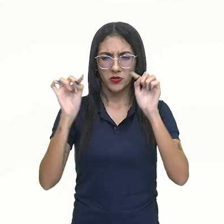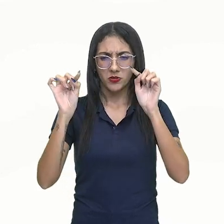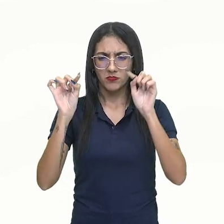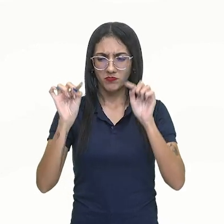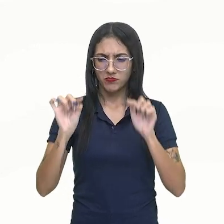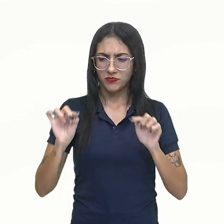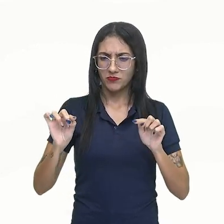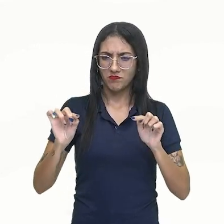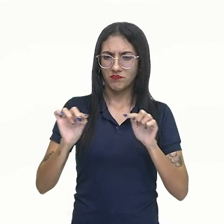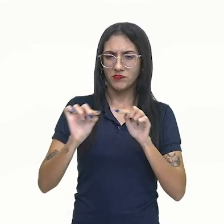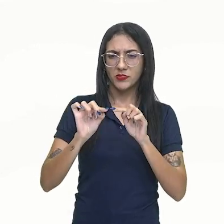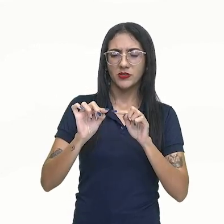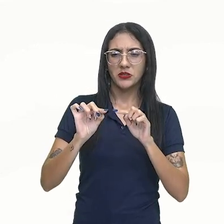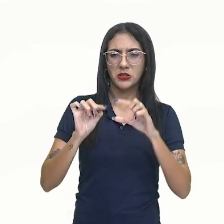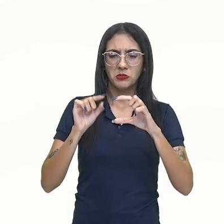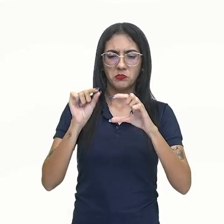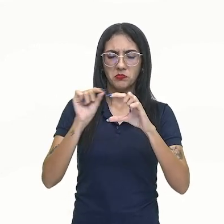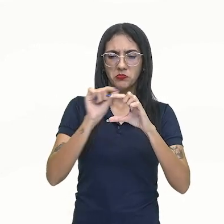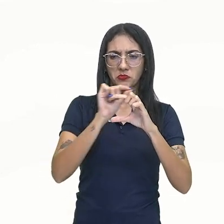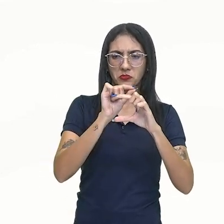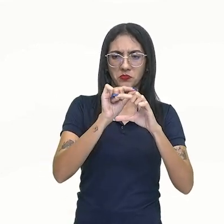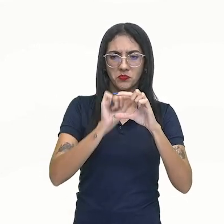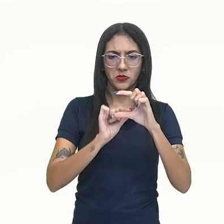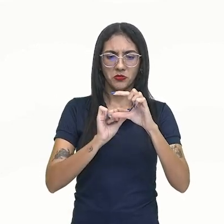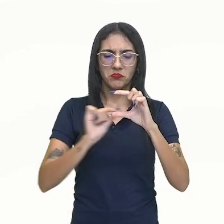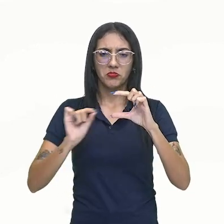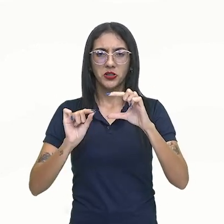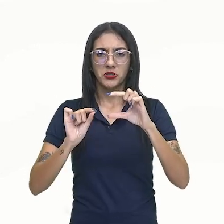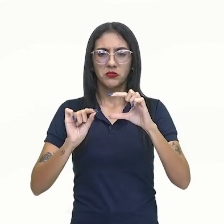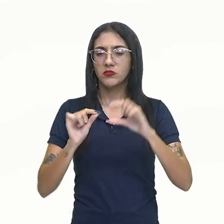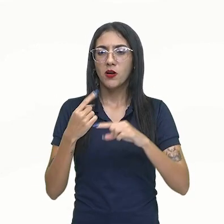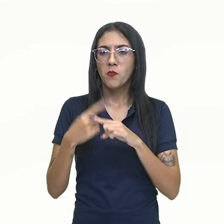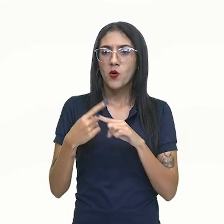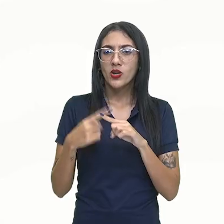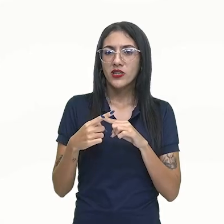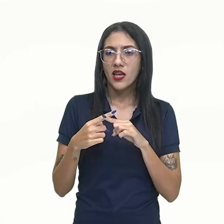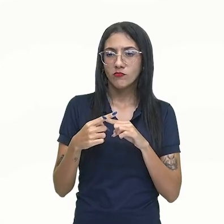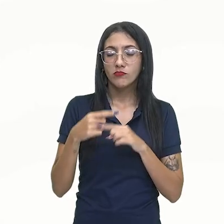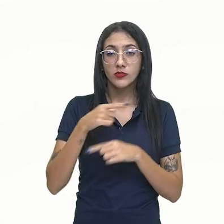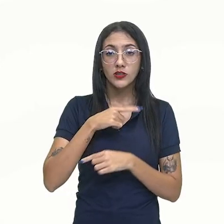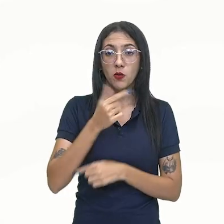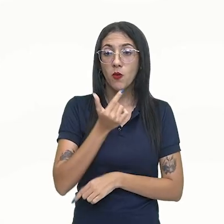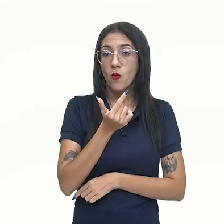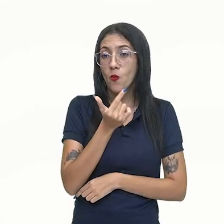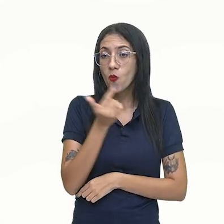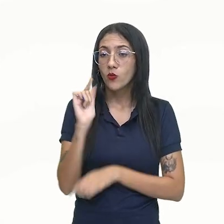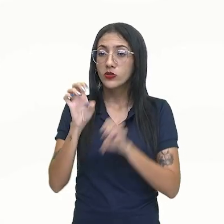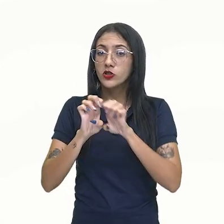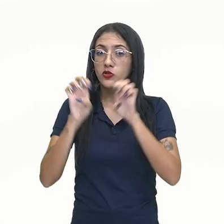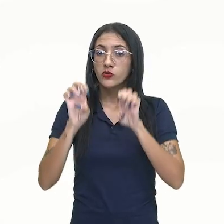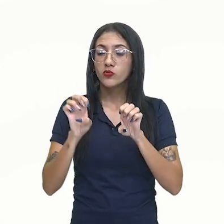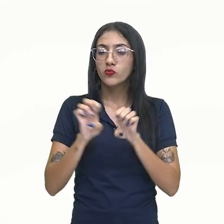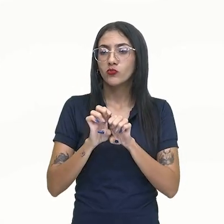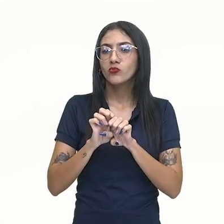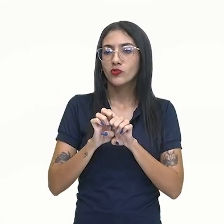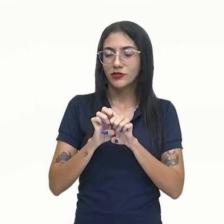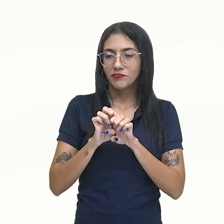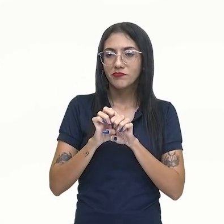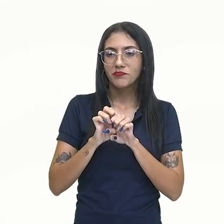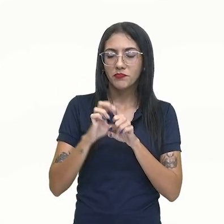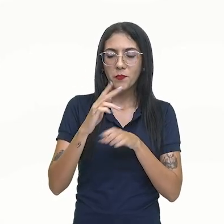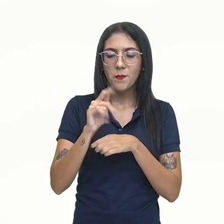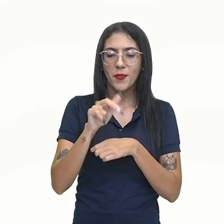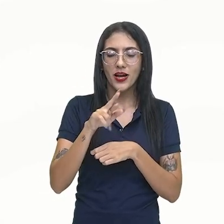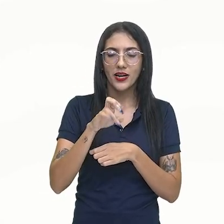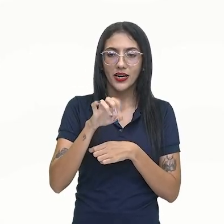poliédrico da célula vegetal, por conta da presença de uma outra estrutura chamada de parede celular, que